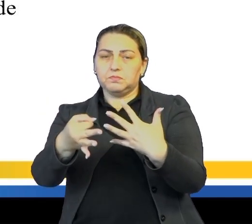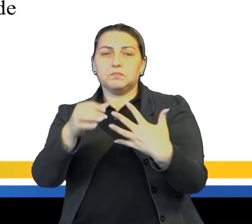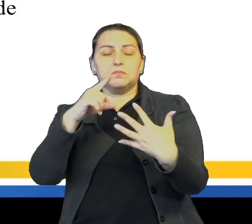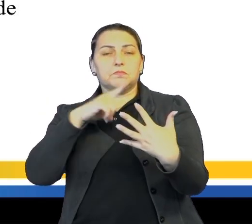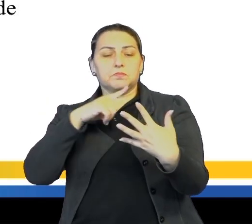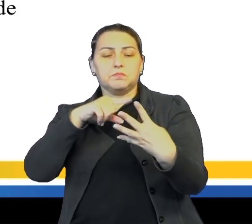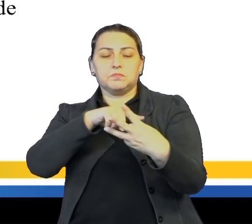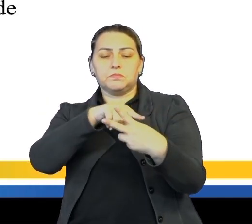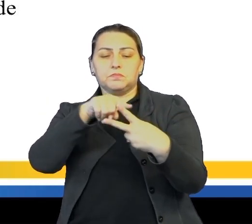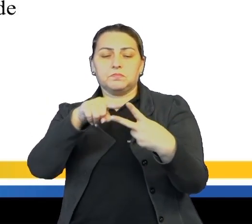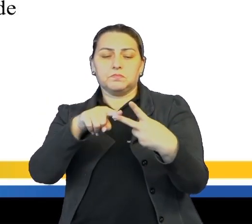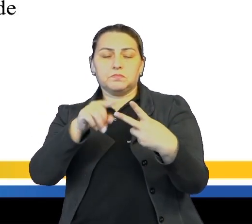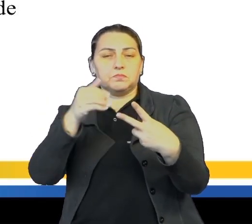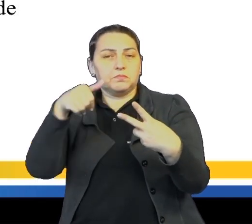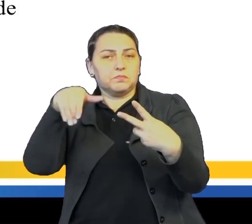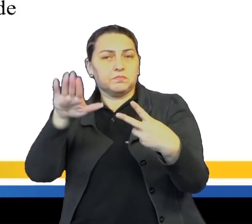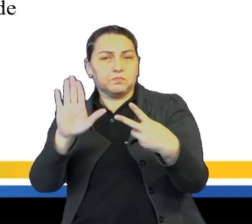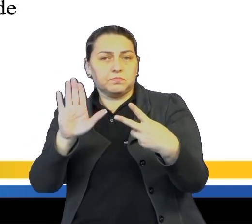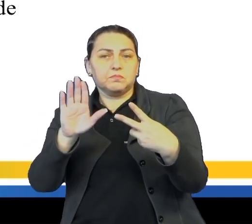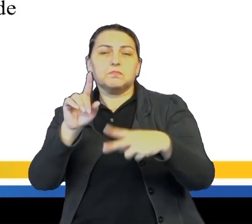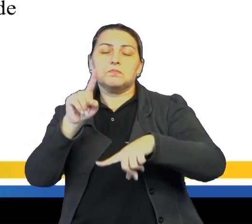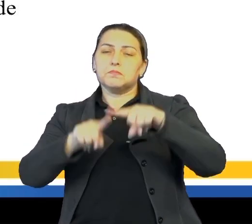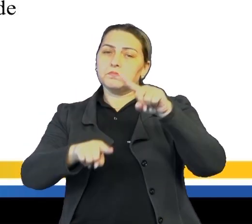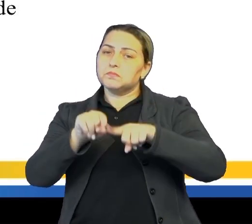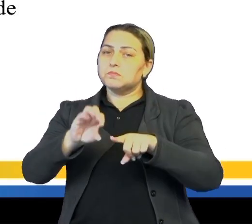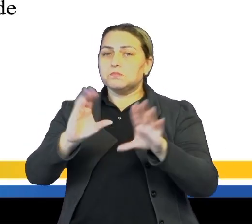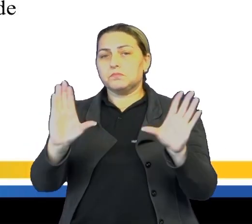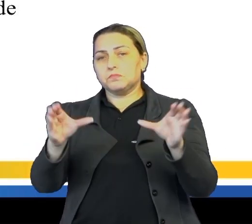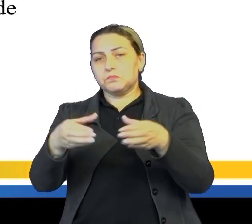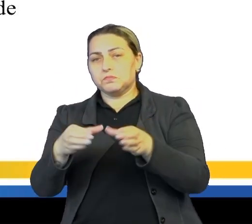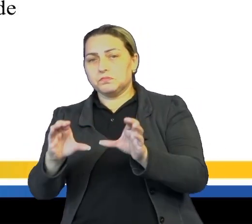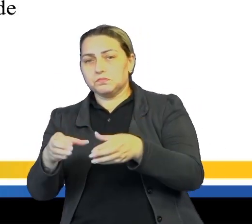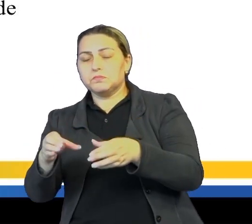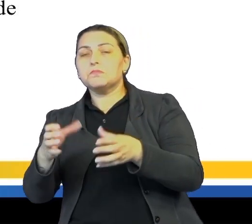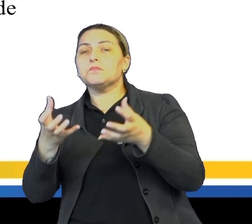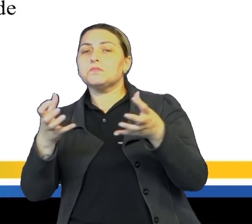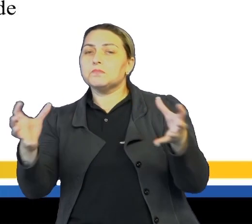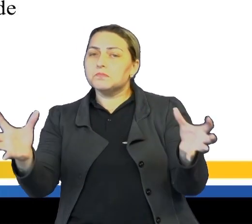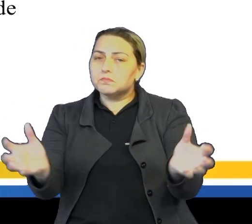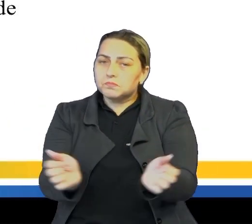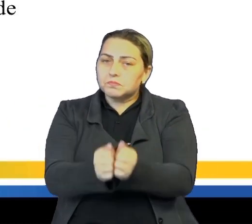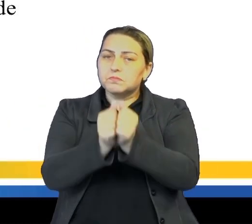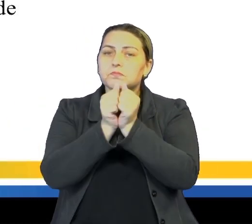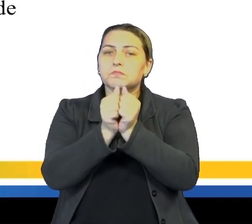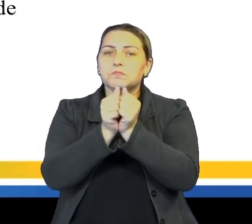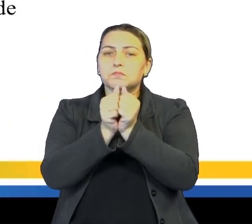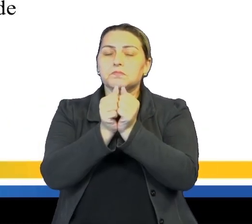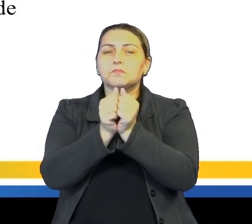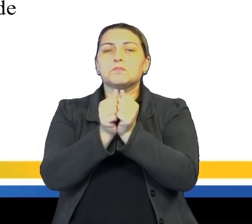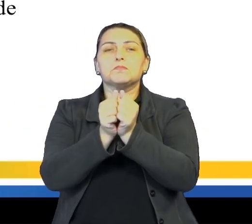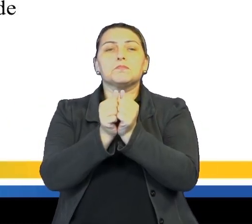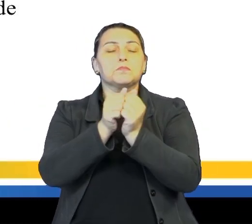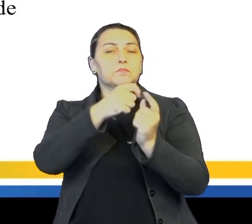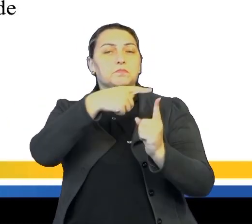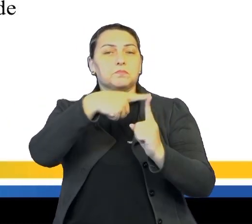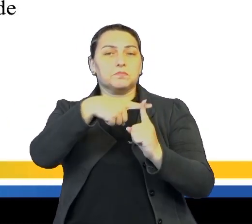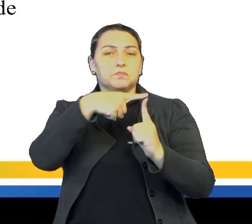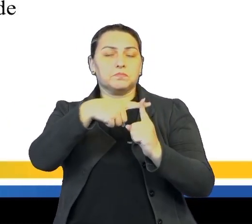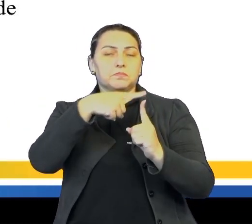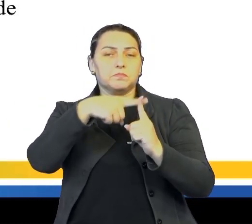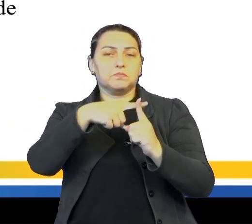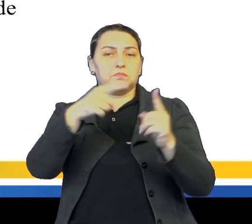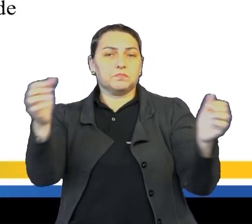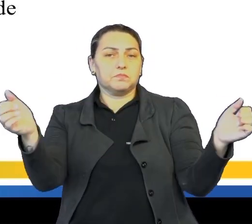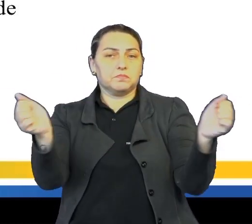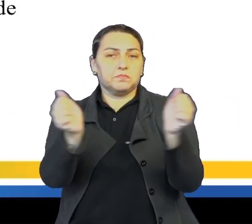nós temos dois ou mais elementos ou conjuntos E nós queremos juntar adição vem